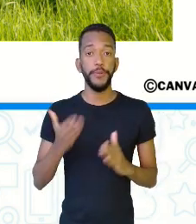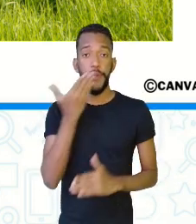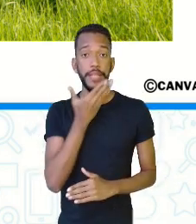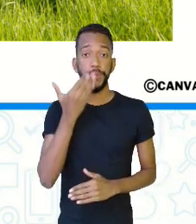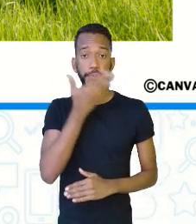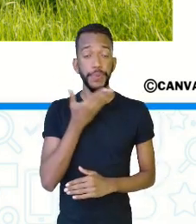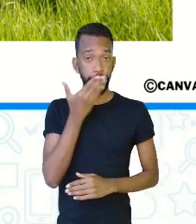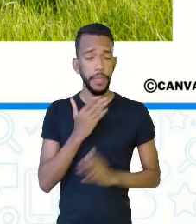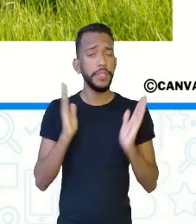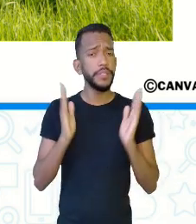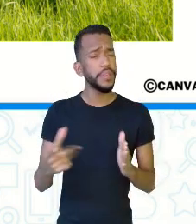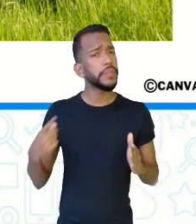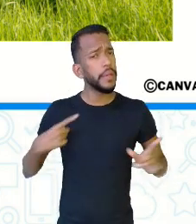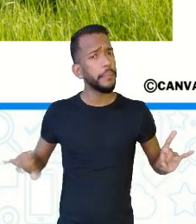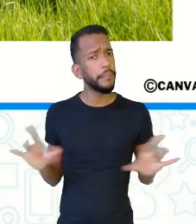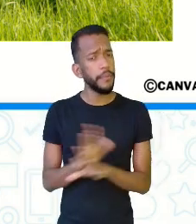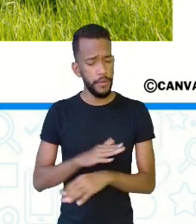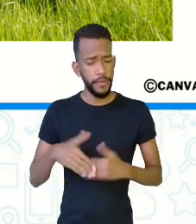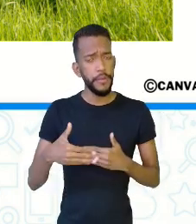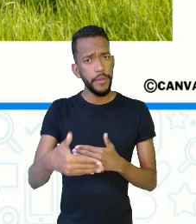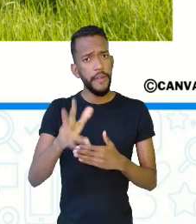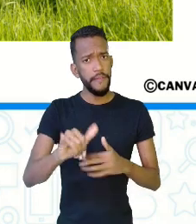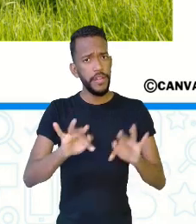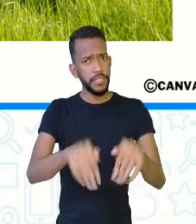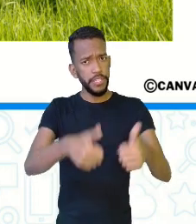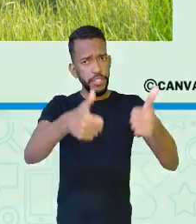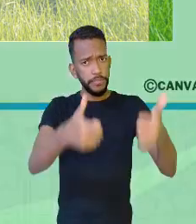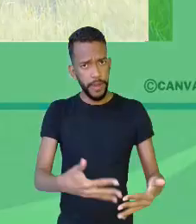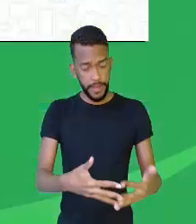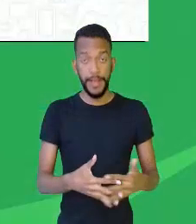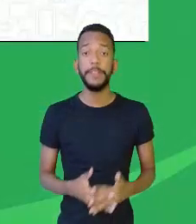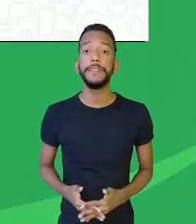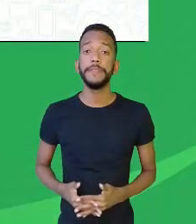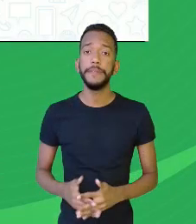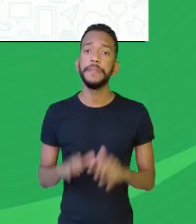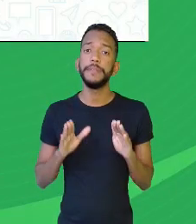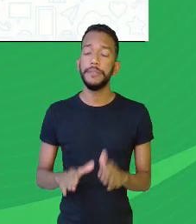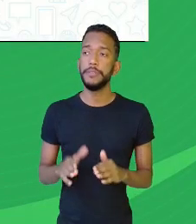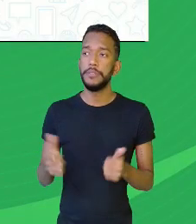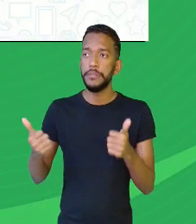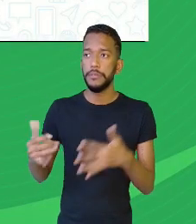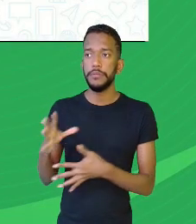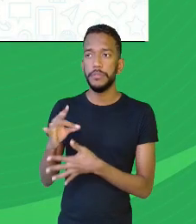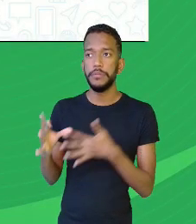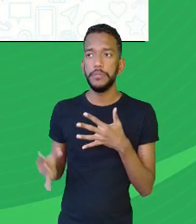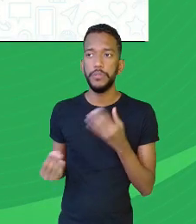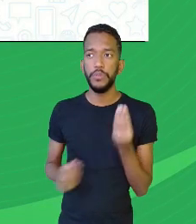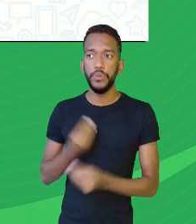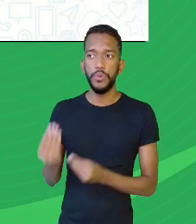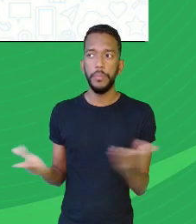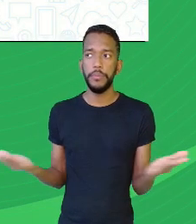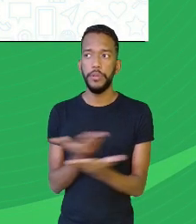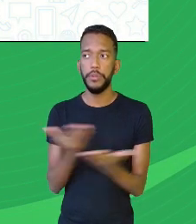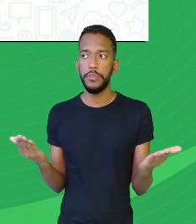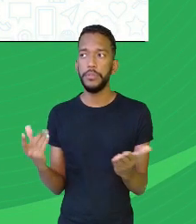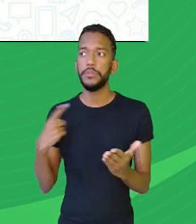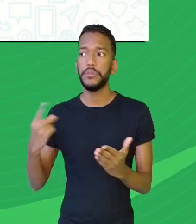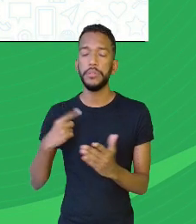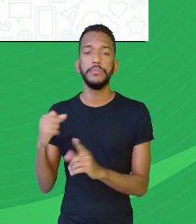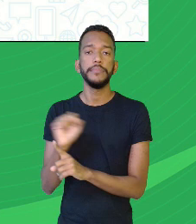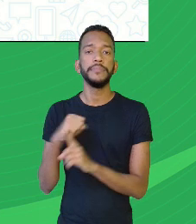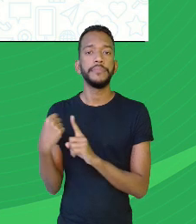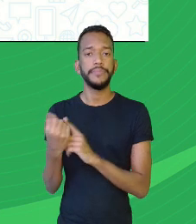vamos tratar mais na frente, né, já no finalzinho da aula, mas explicando como era essa relação